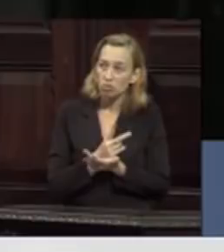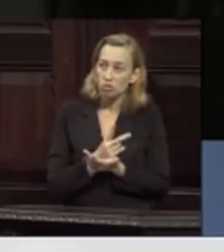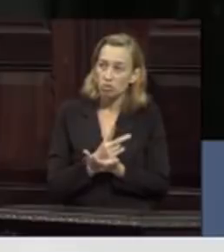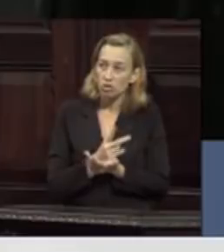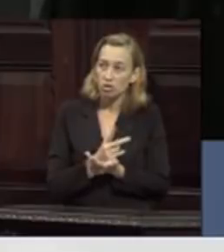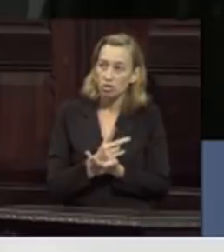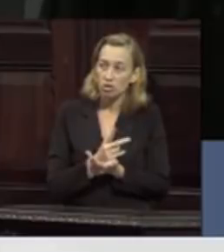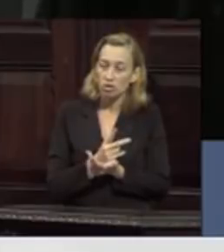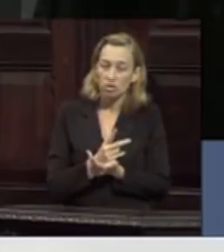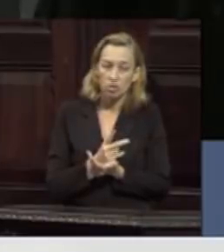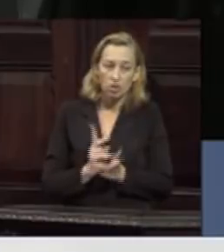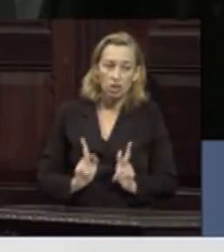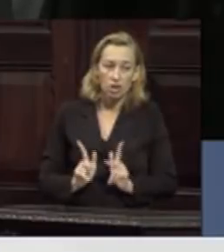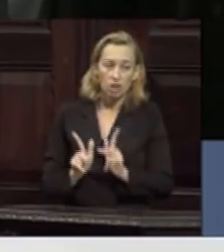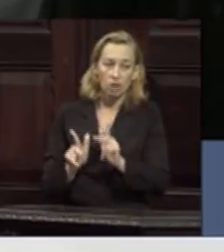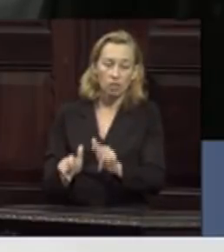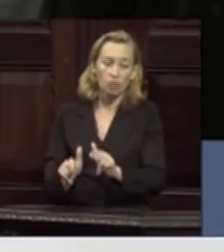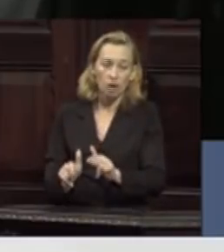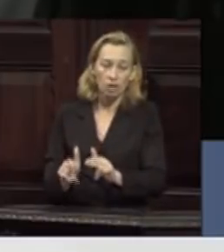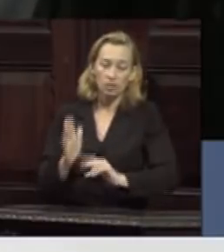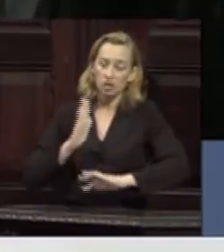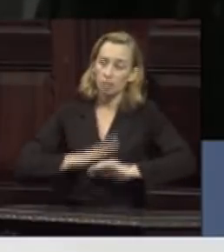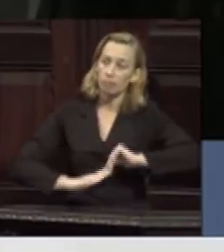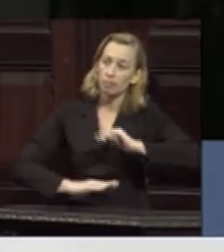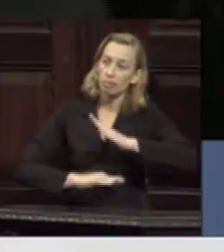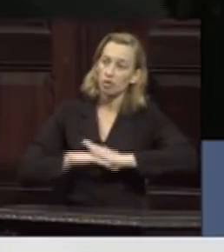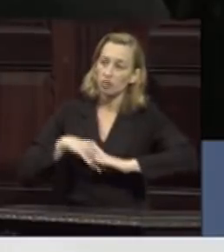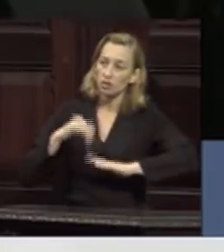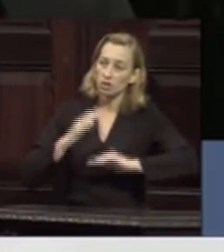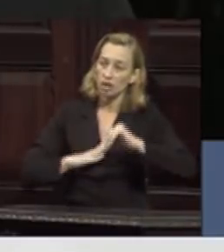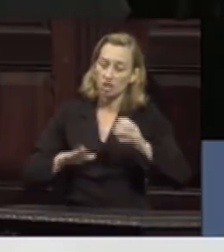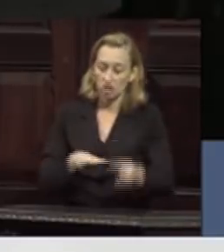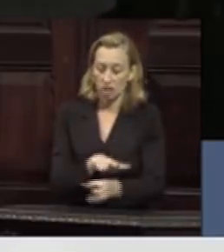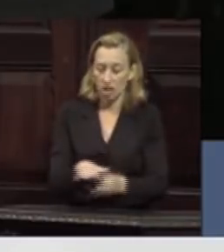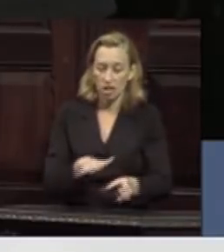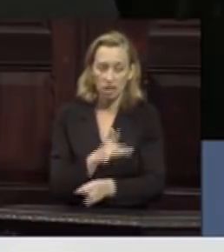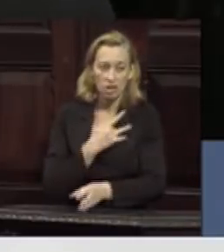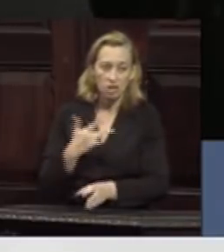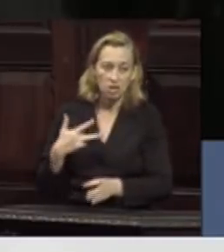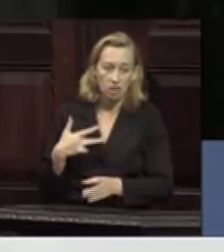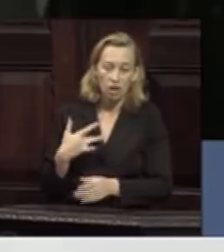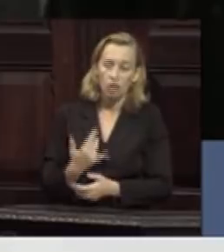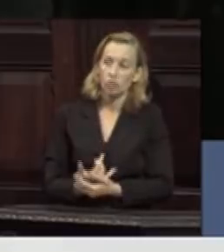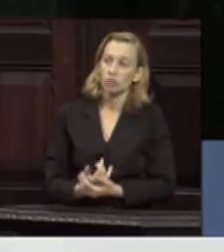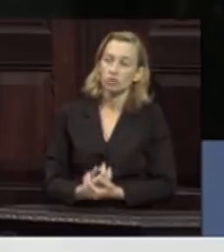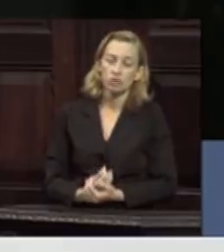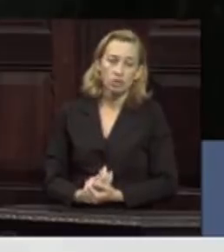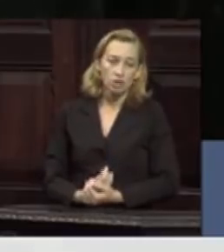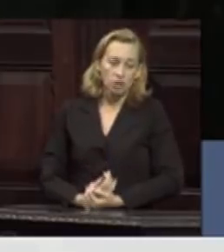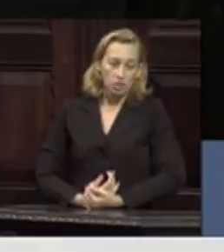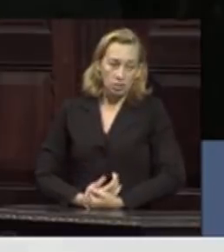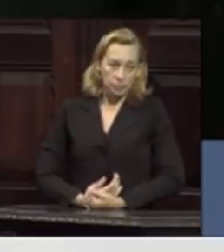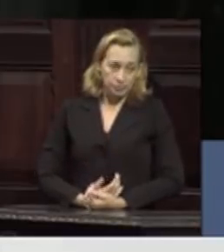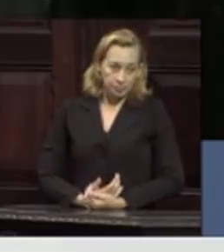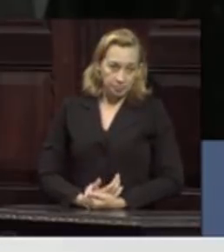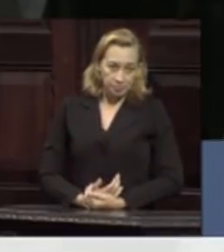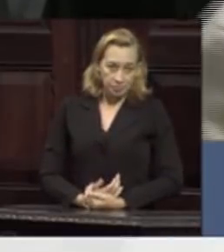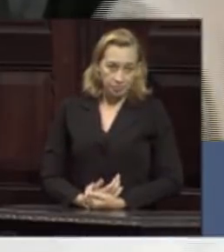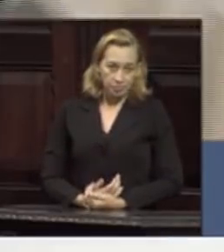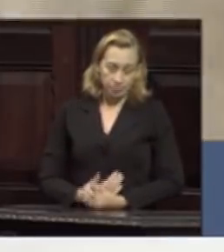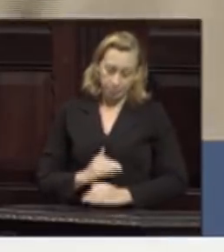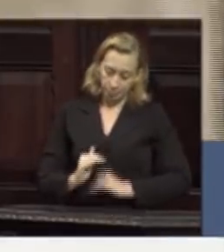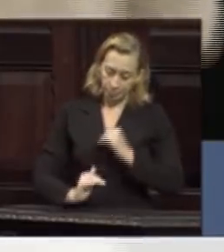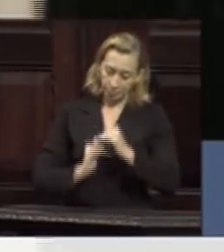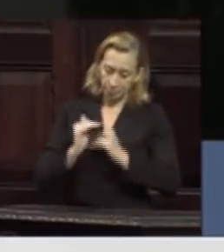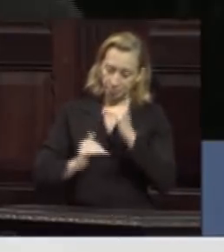aos companheiros, trabalhadores e trabalhadoras da saúde, porque garantir o PCS da saúde